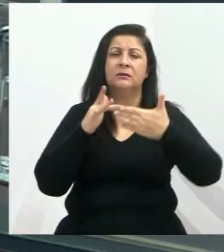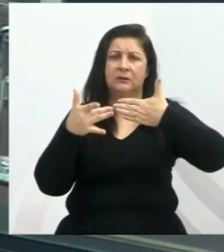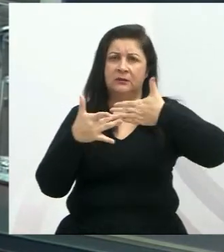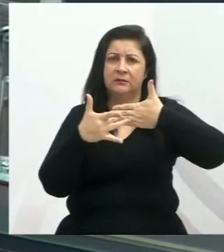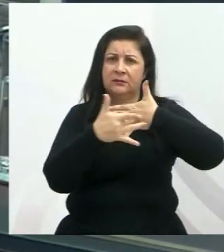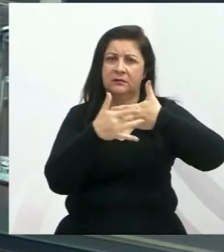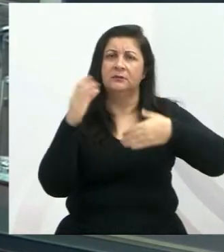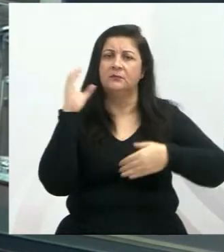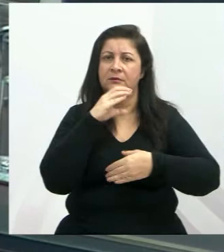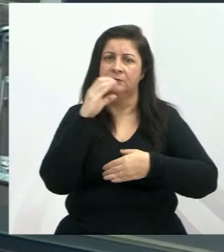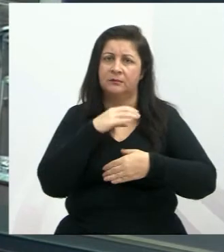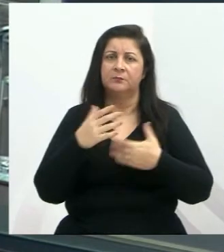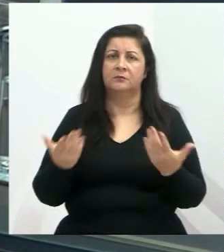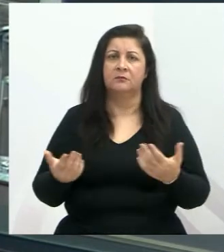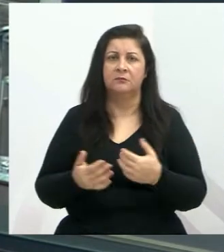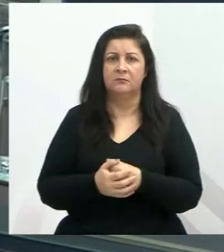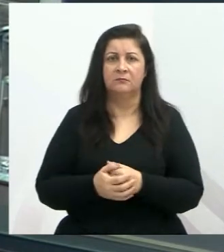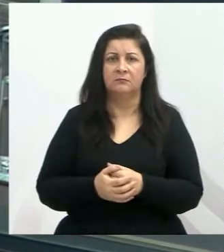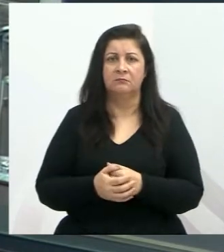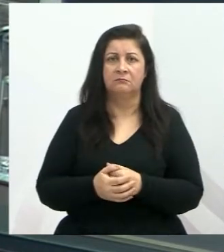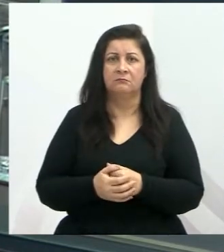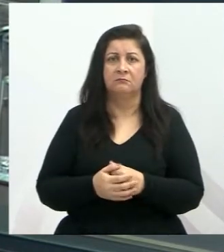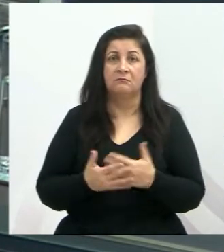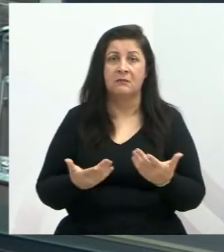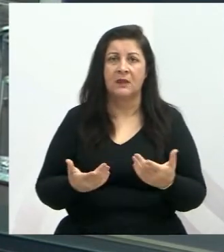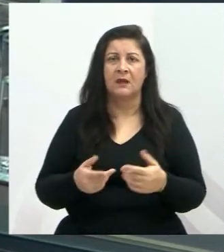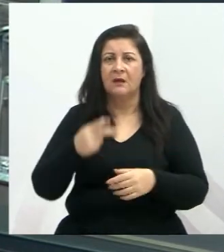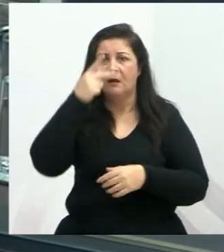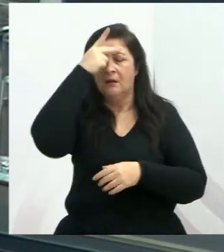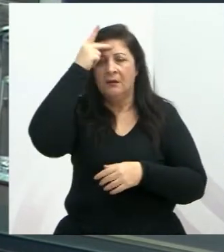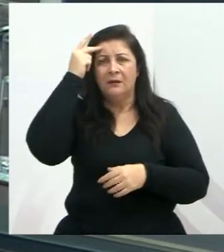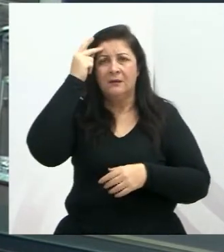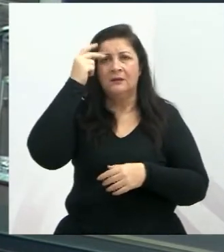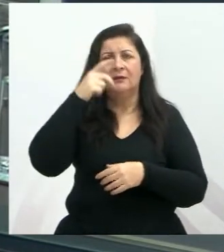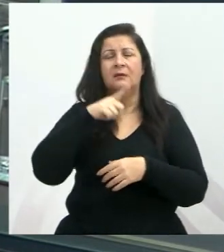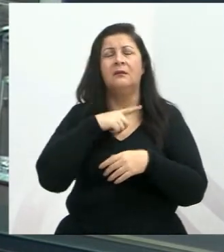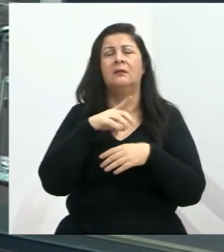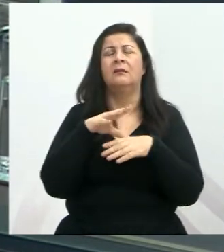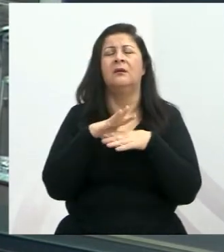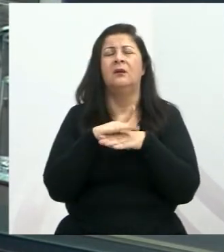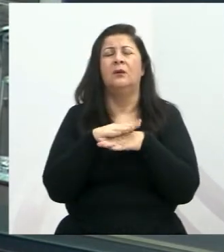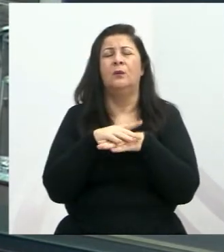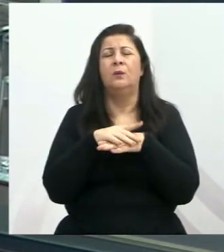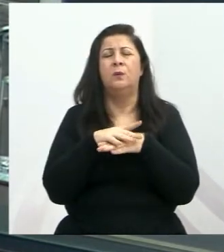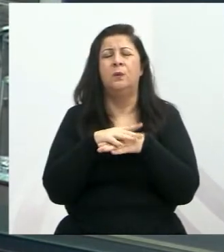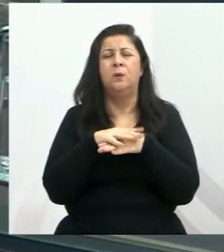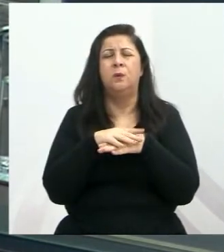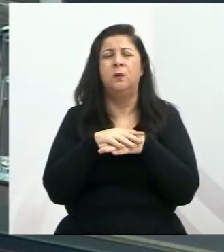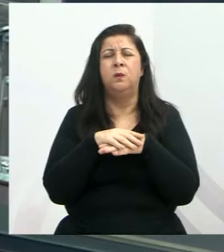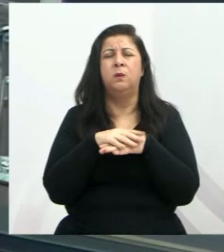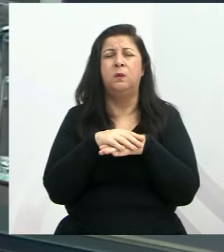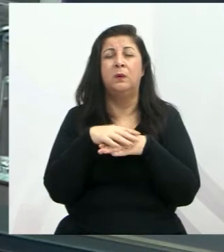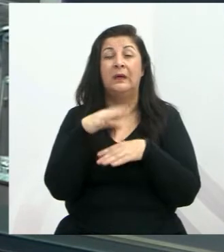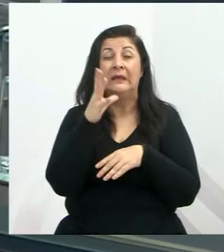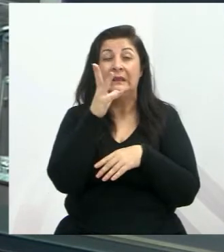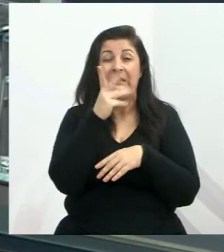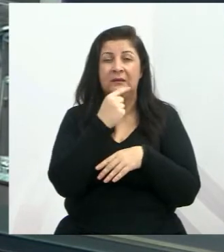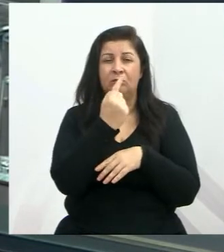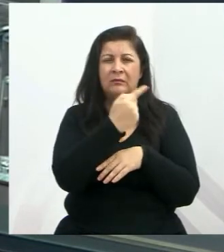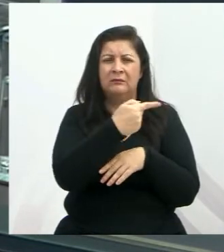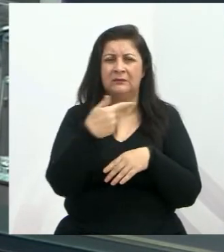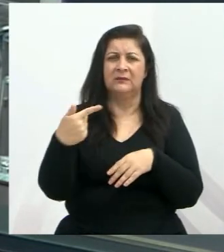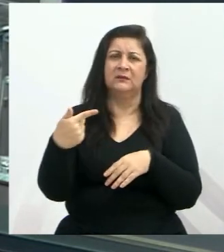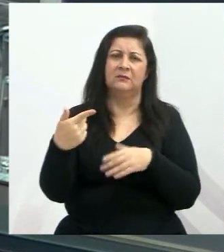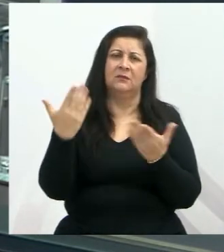tema também. E aí as pessoas acabam tendo sintomas e demora uma semana para ter o resultado. Isso é